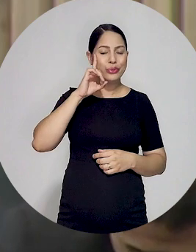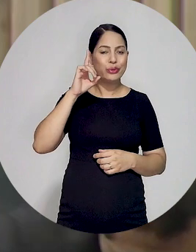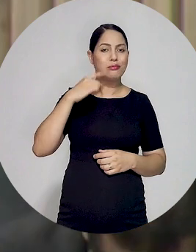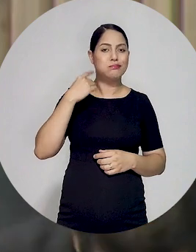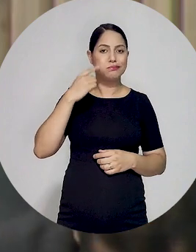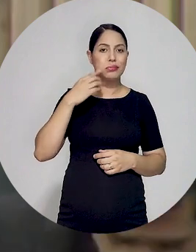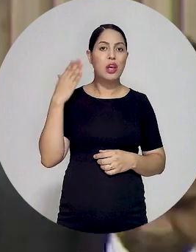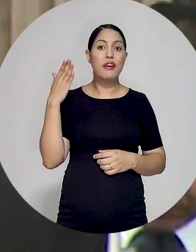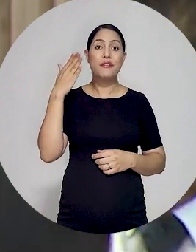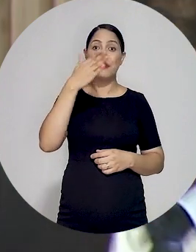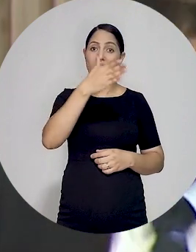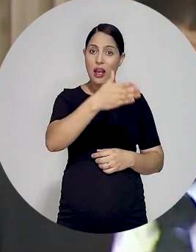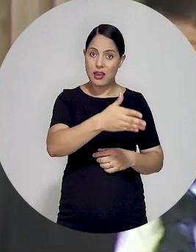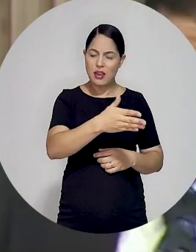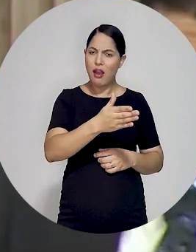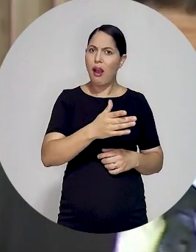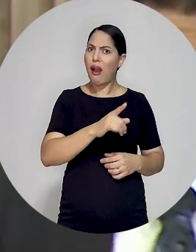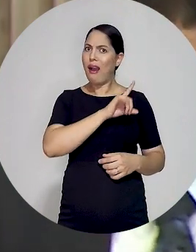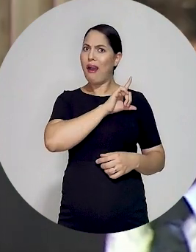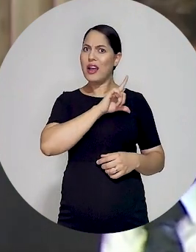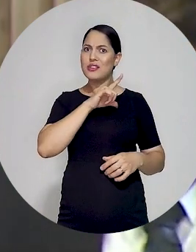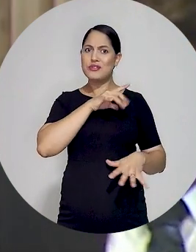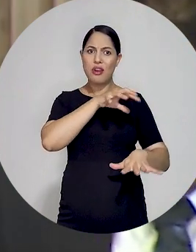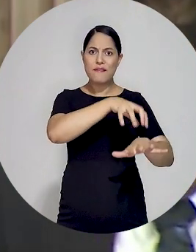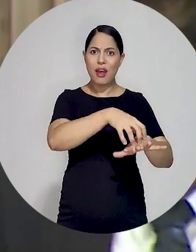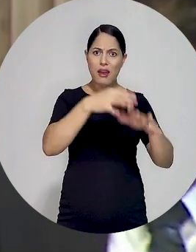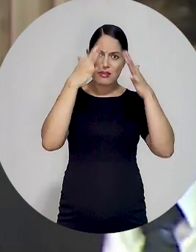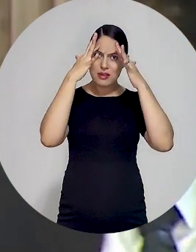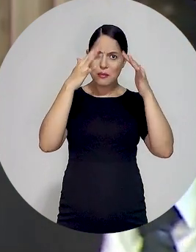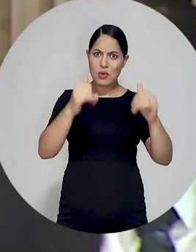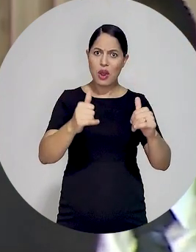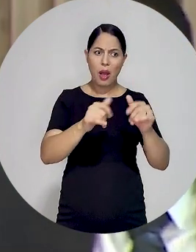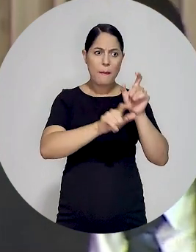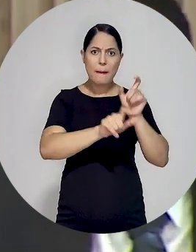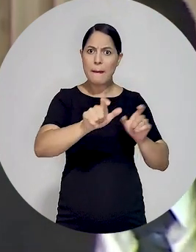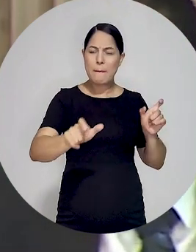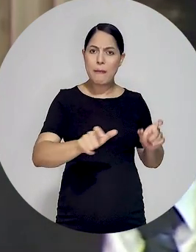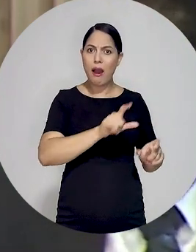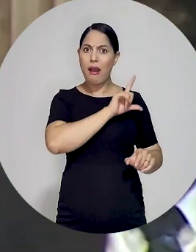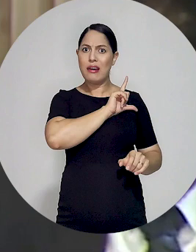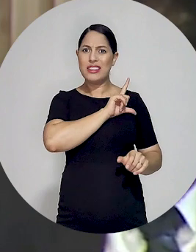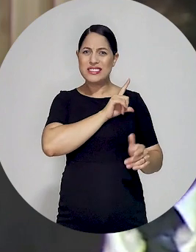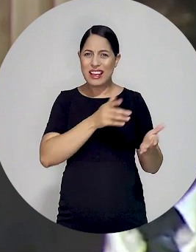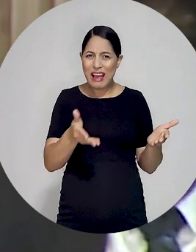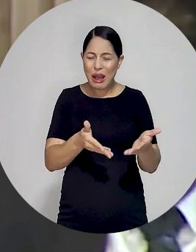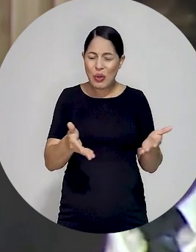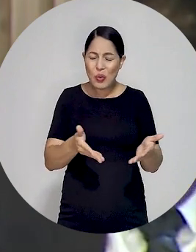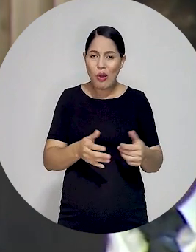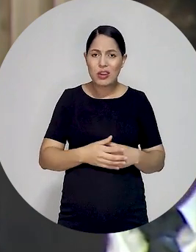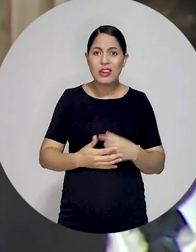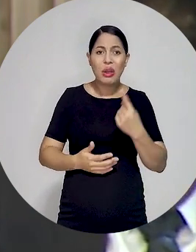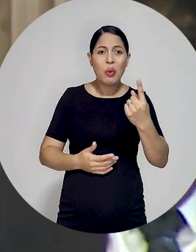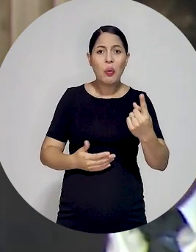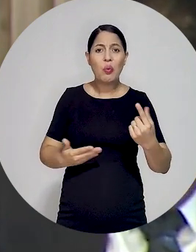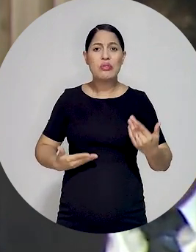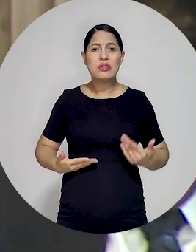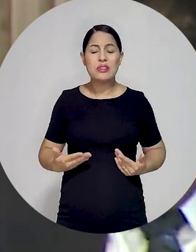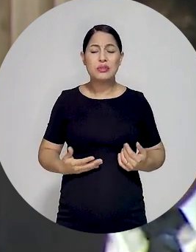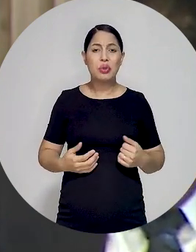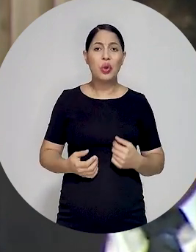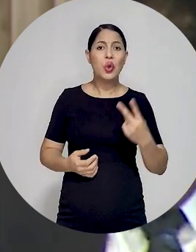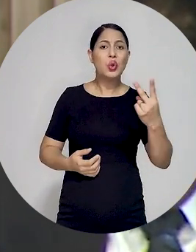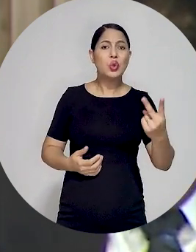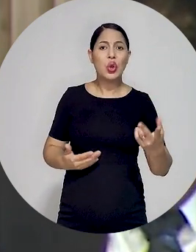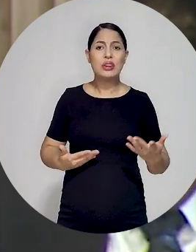os dias. Quando a advocacia vai até o que antes eram sedes, que funcionavam várias, e o tribunal, encontra 1 ou 2 servidores